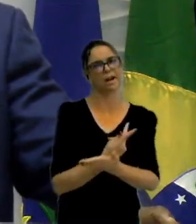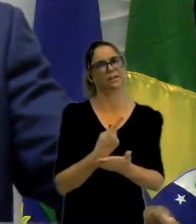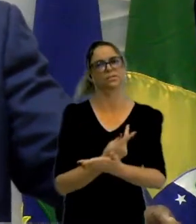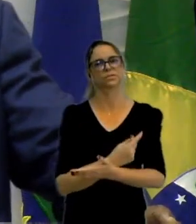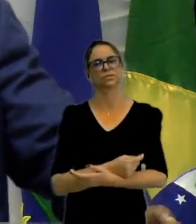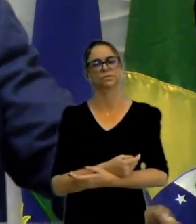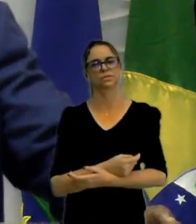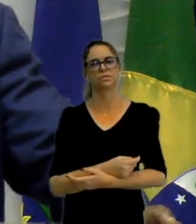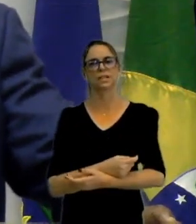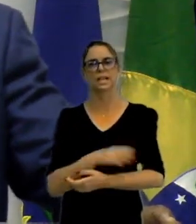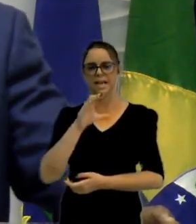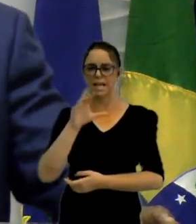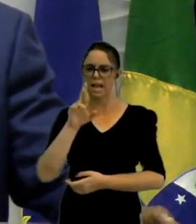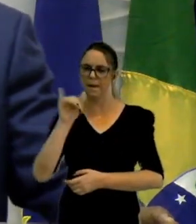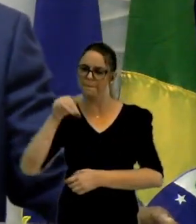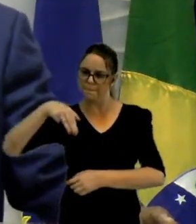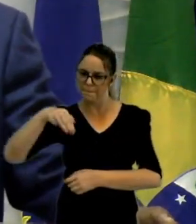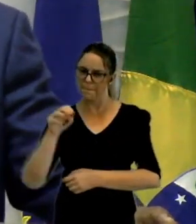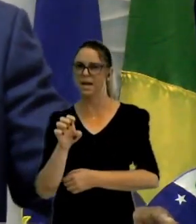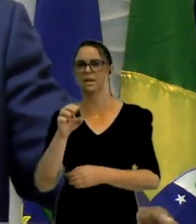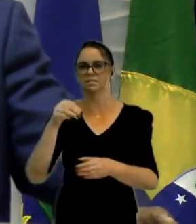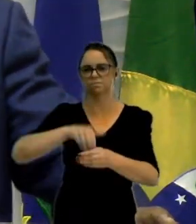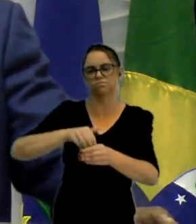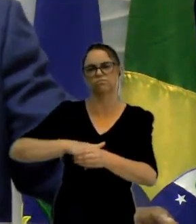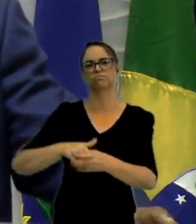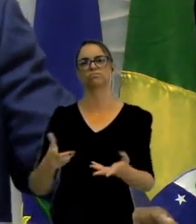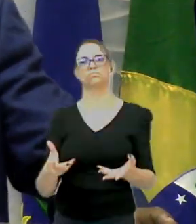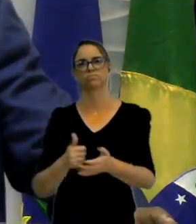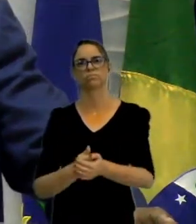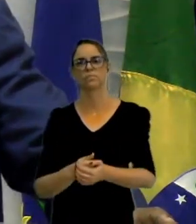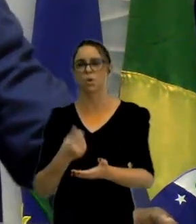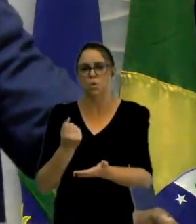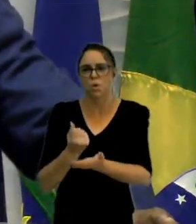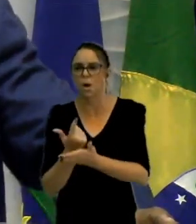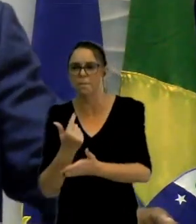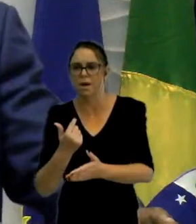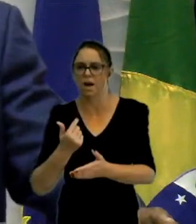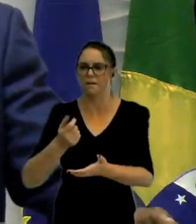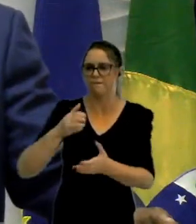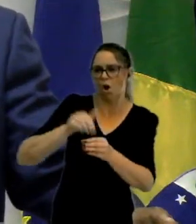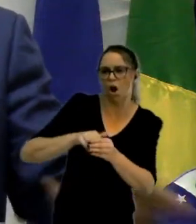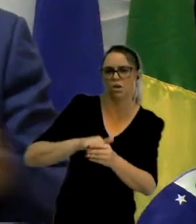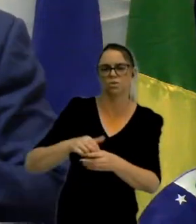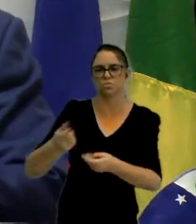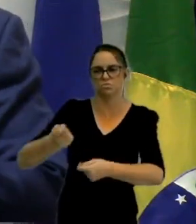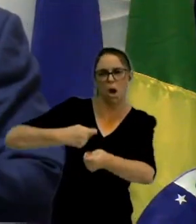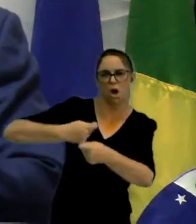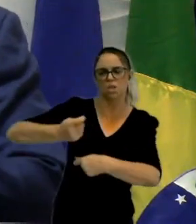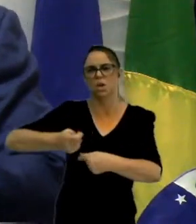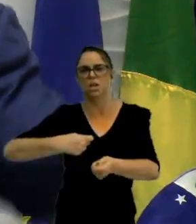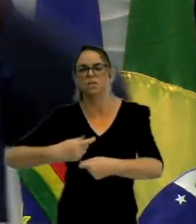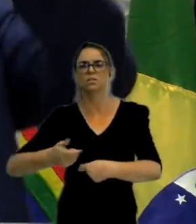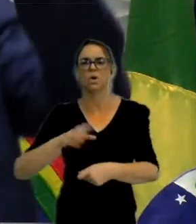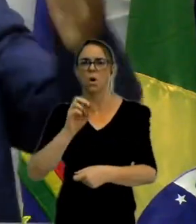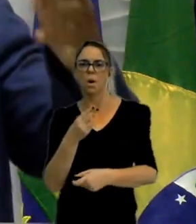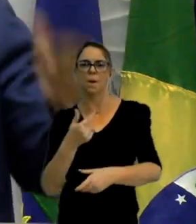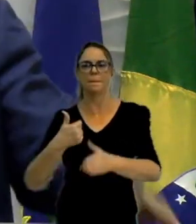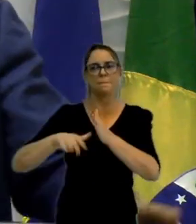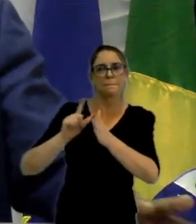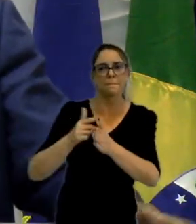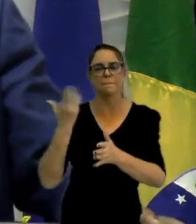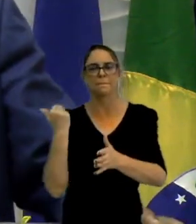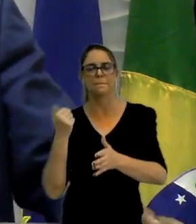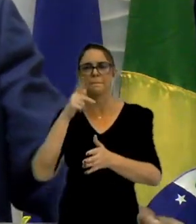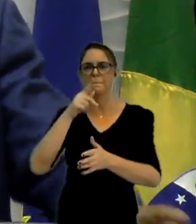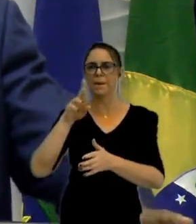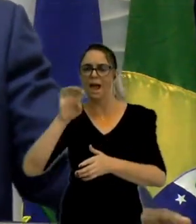estamos passando esse ano em São Bento do Una, com compra de voto, comprando pré-candidato.